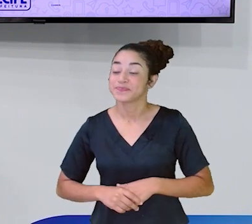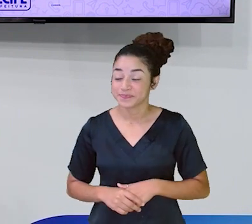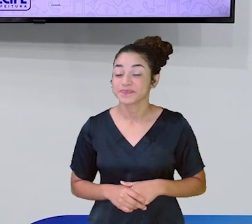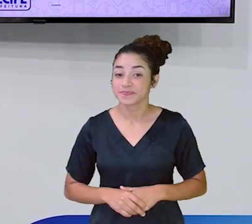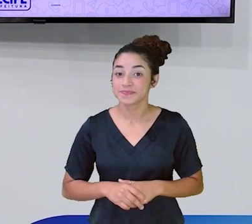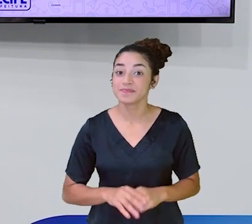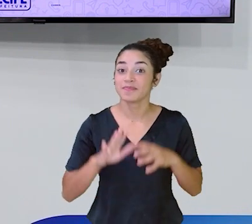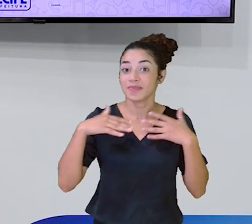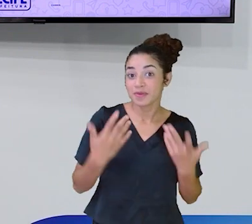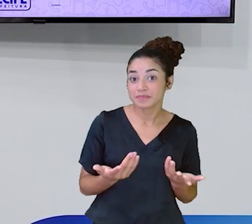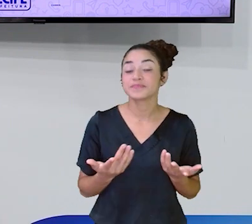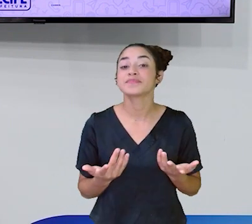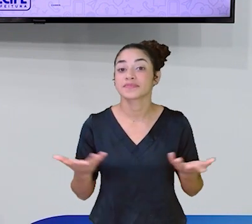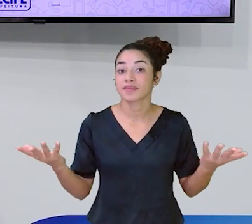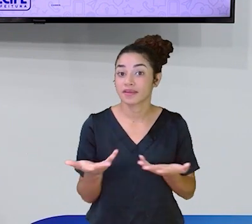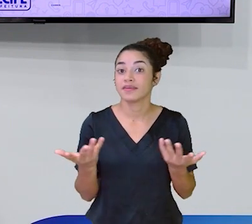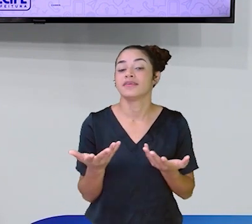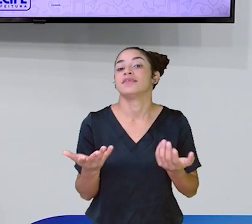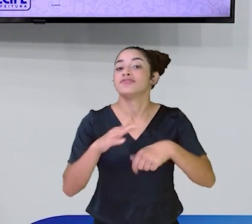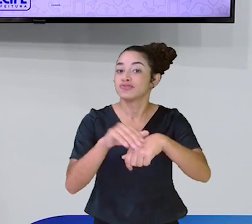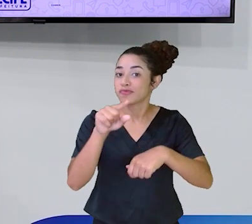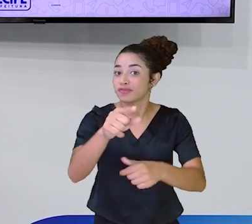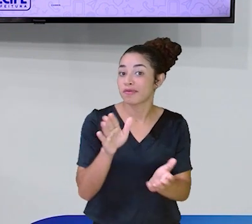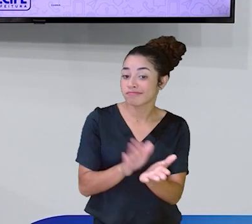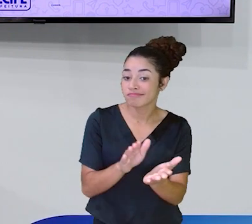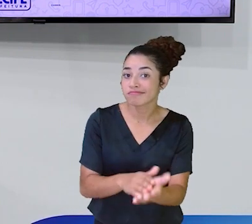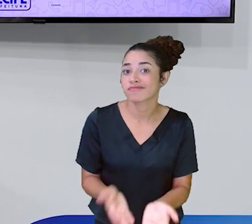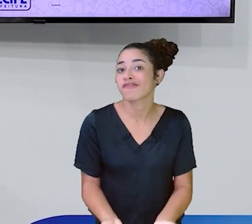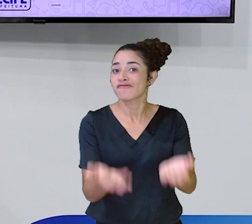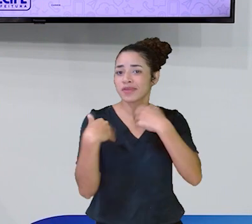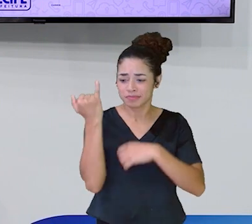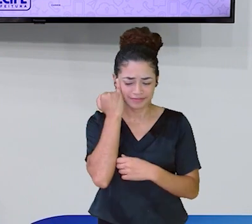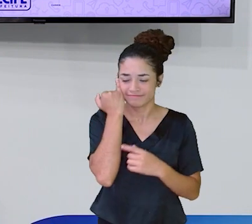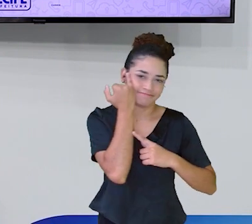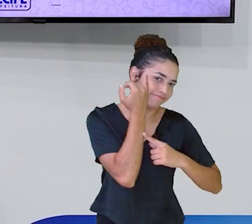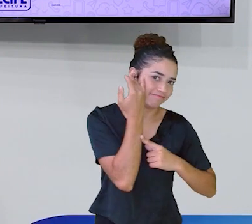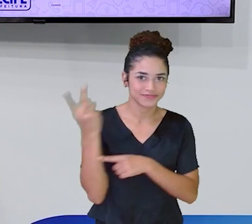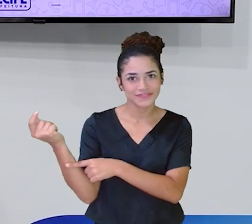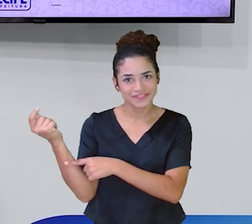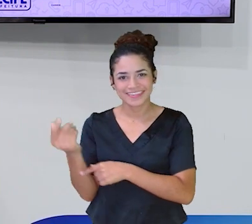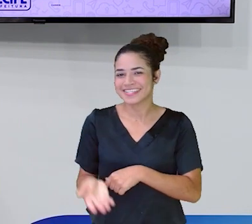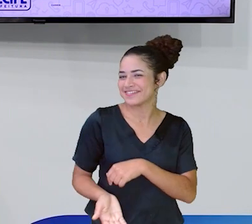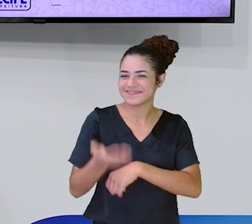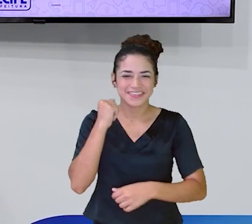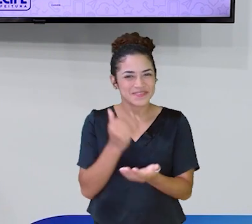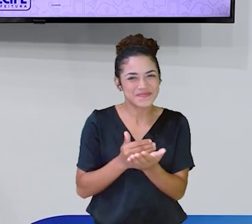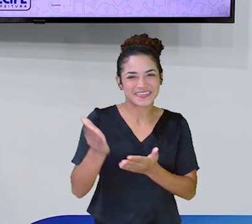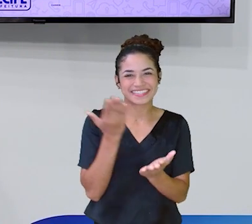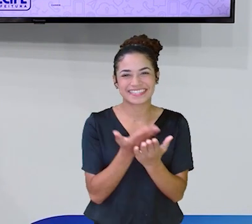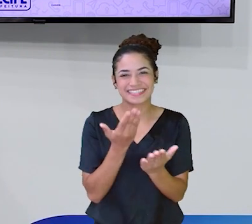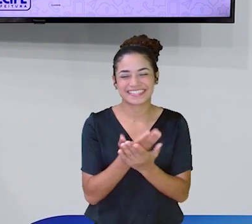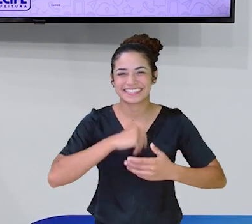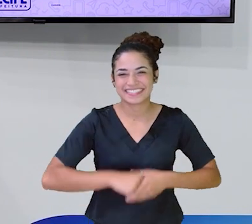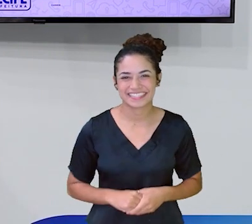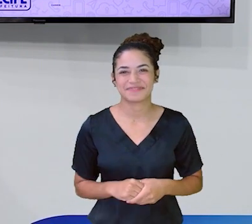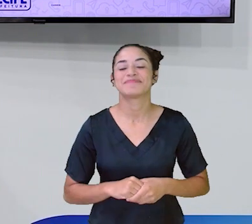Márcia. Aí chamando vocês, bater palmas, chamar essa coragem para iniciar a nossa aula e o